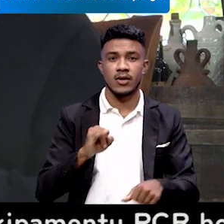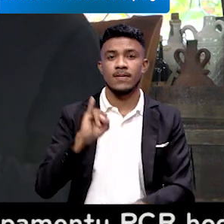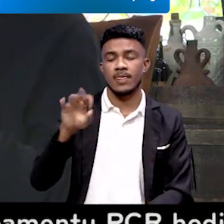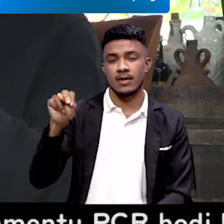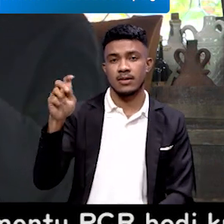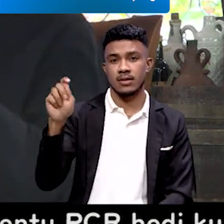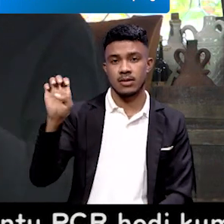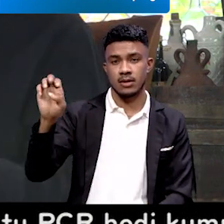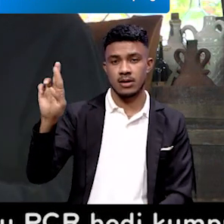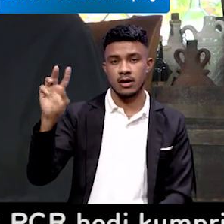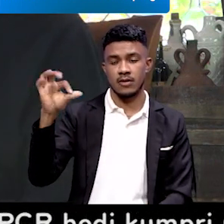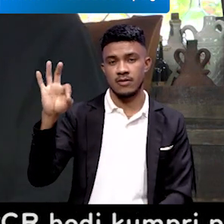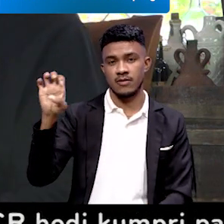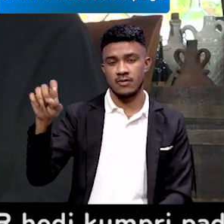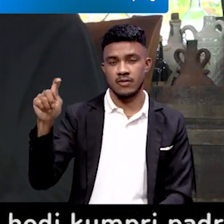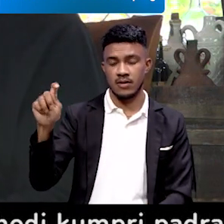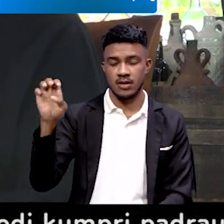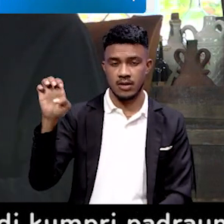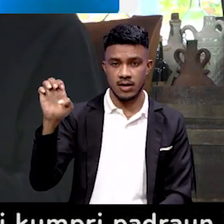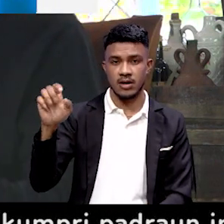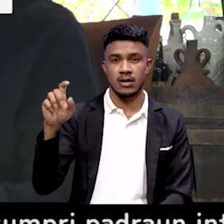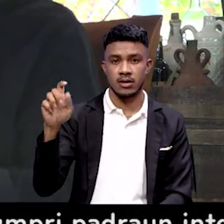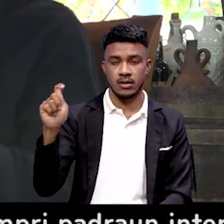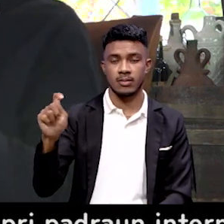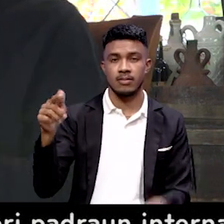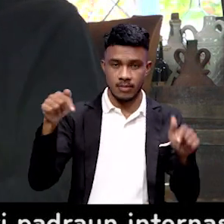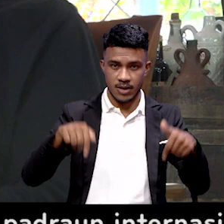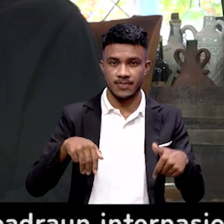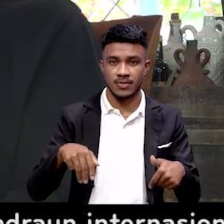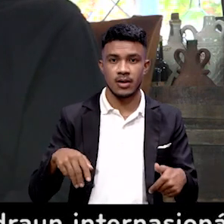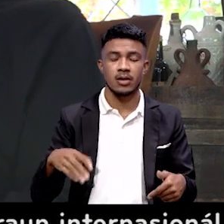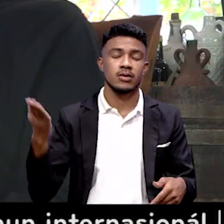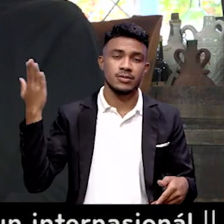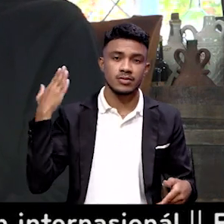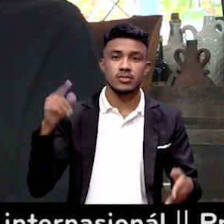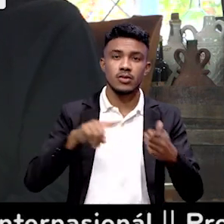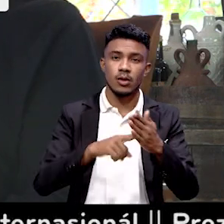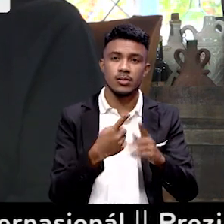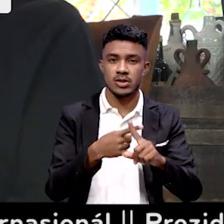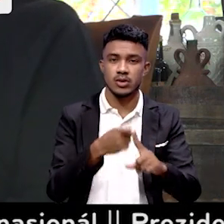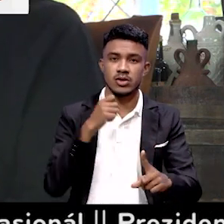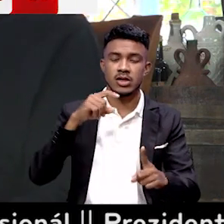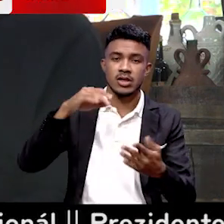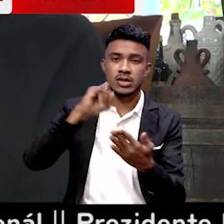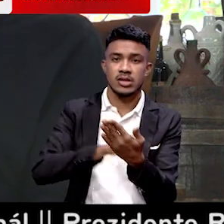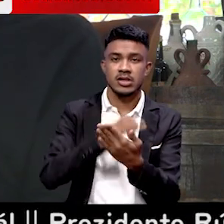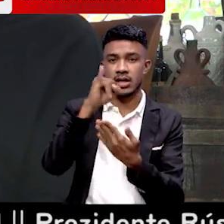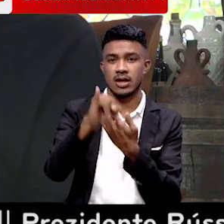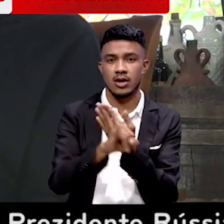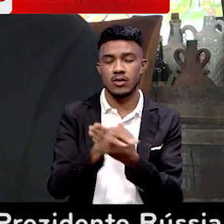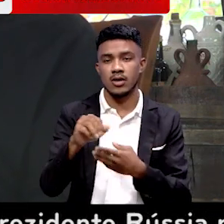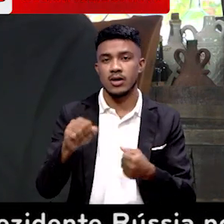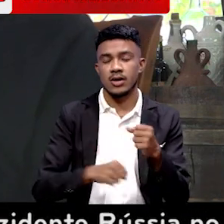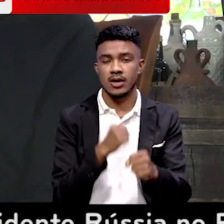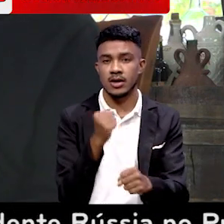até antes de 30 de agosto. A rua queda dia janeiro 99, ela começa a